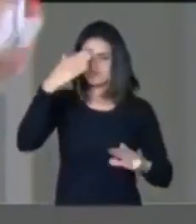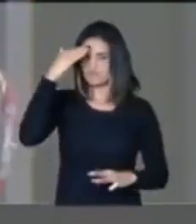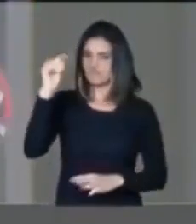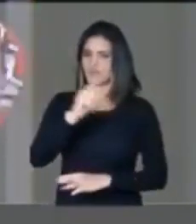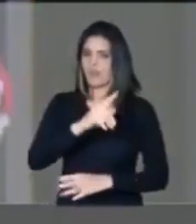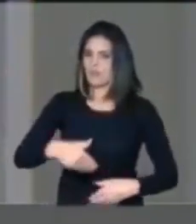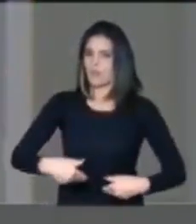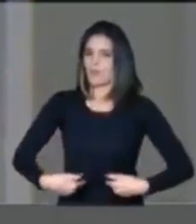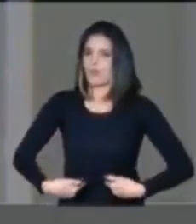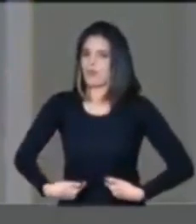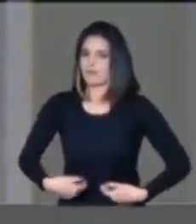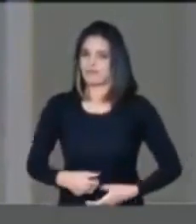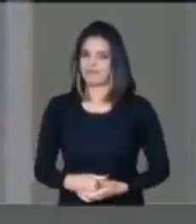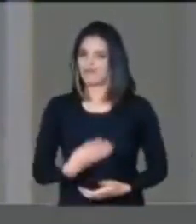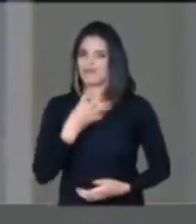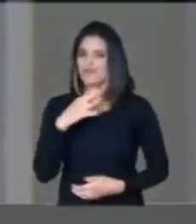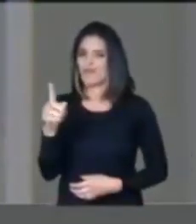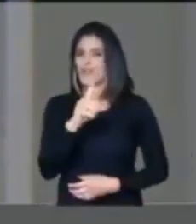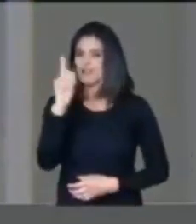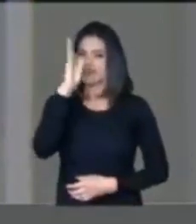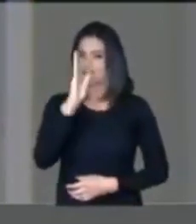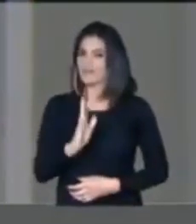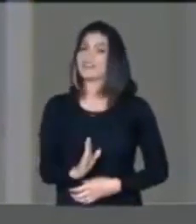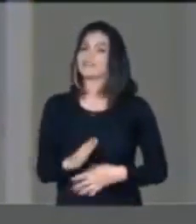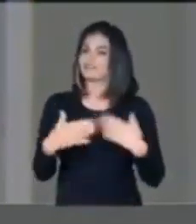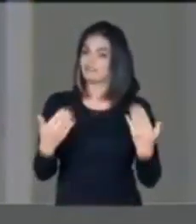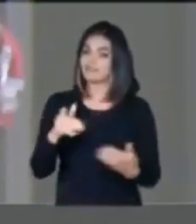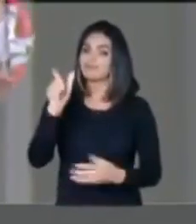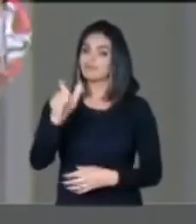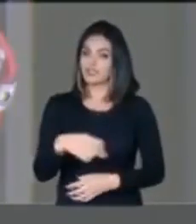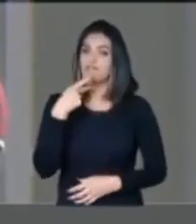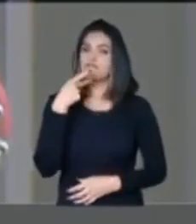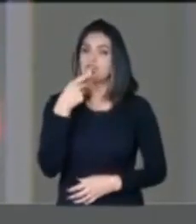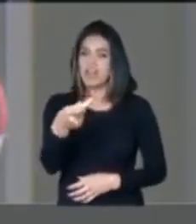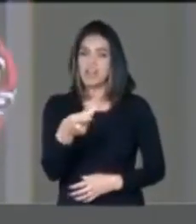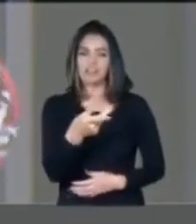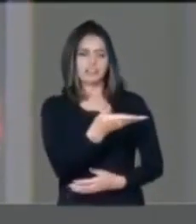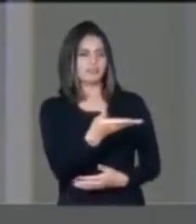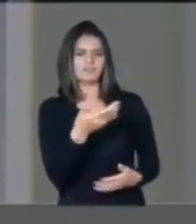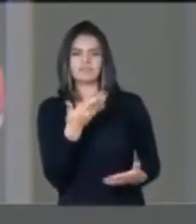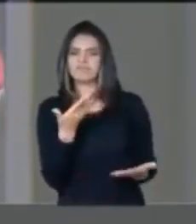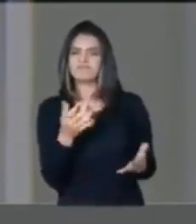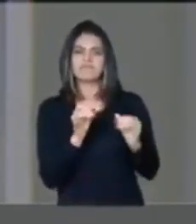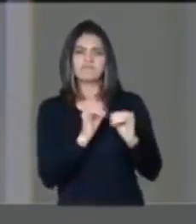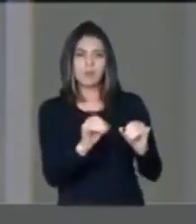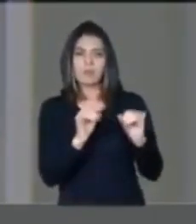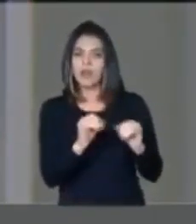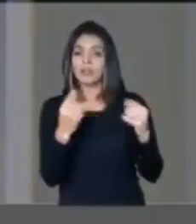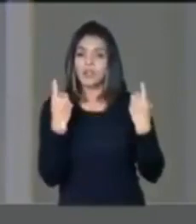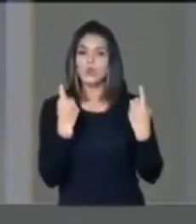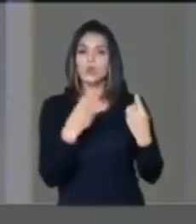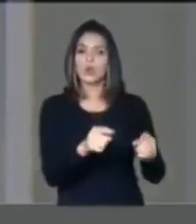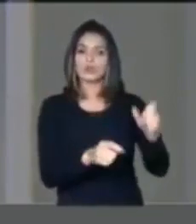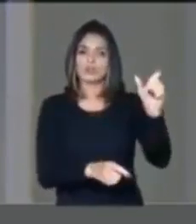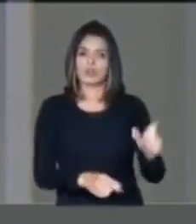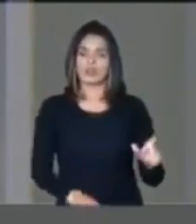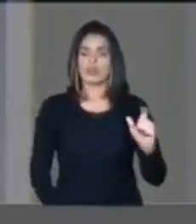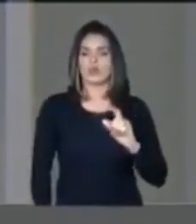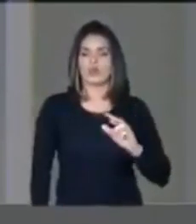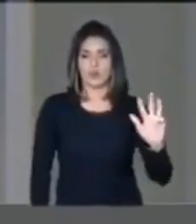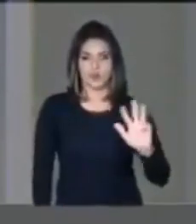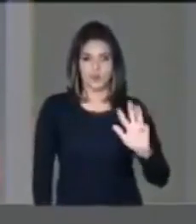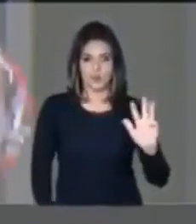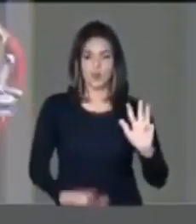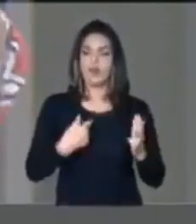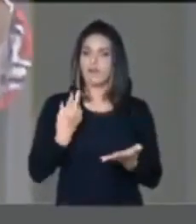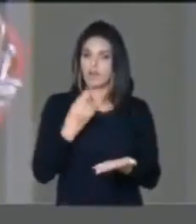Talvez não conheça o Brasil e, por isso, tenha falado assim impropério contra um homem que representa